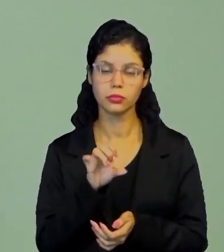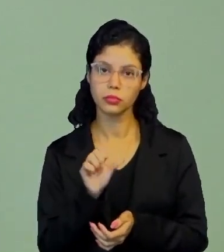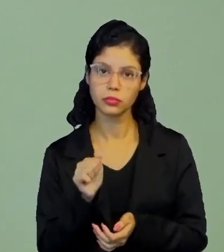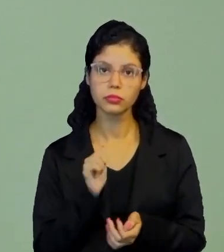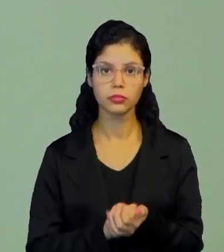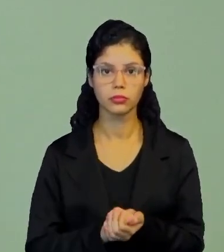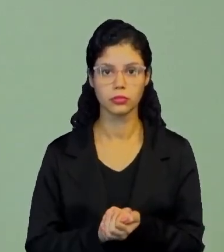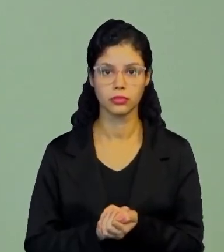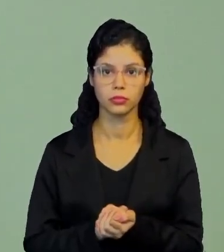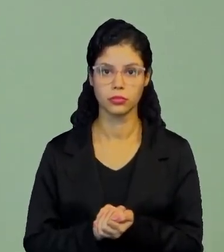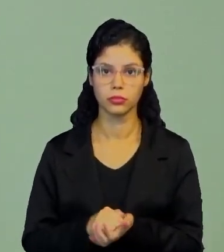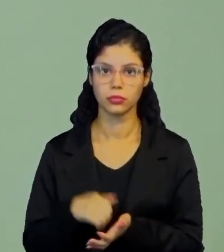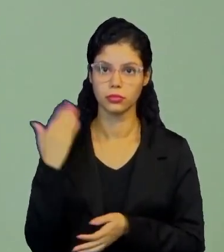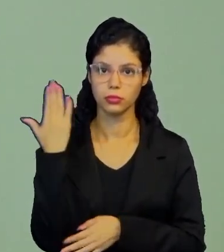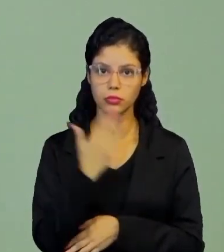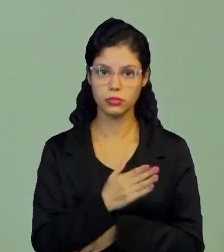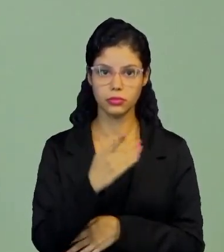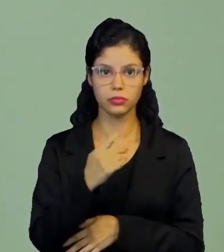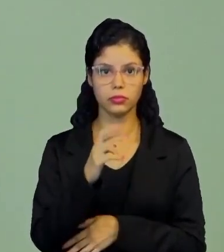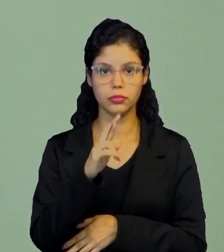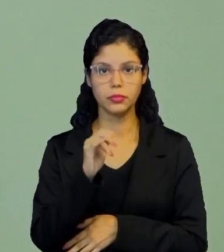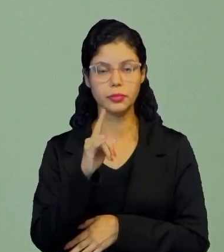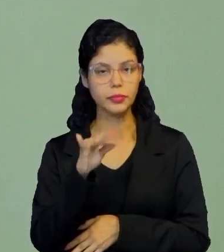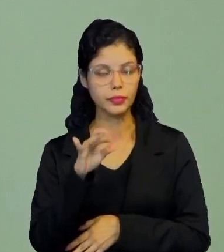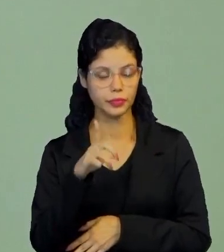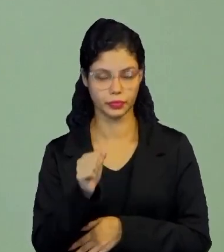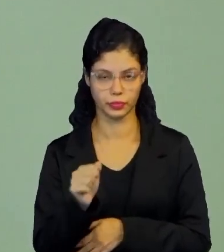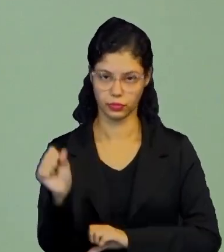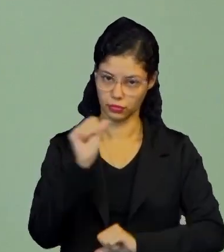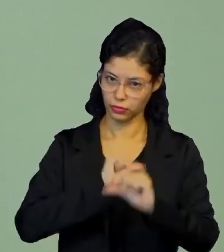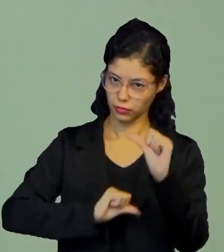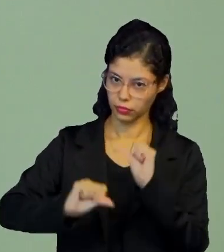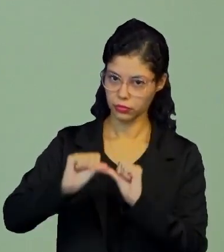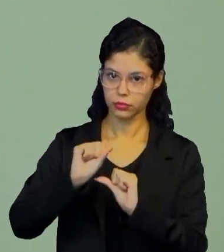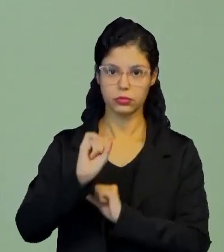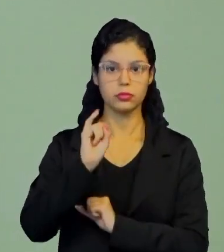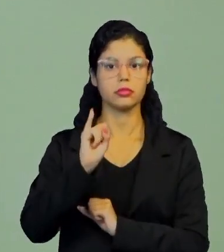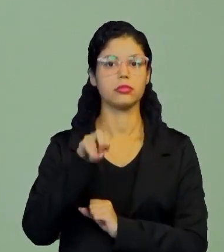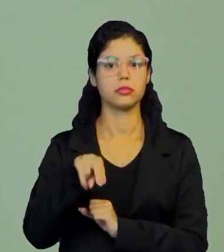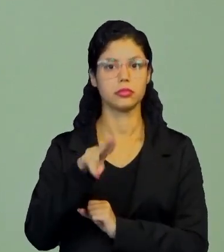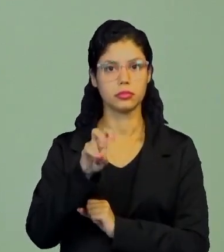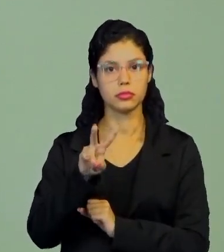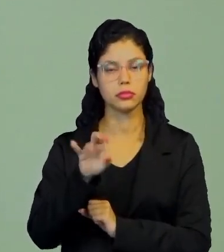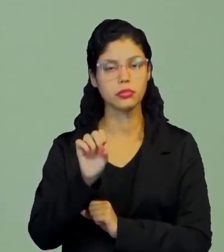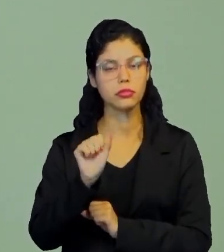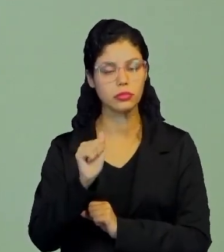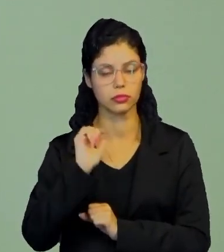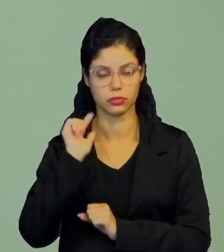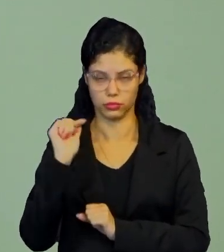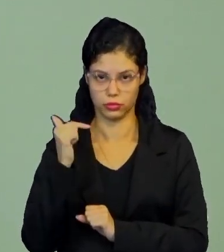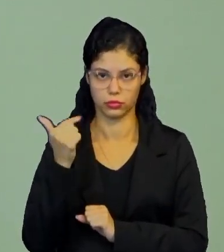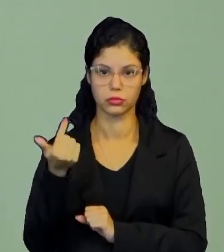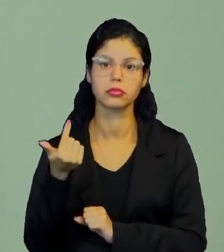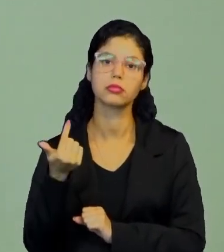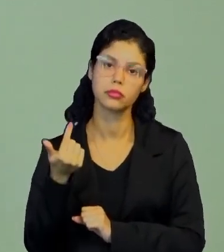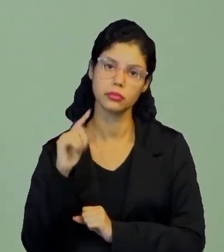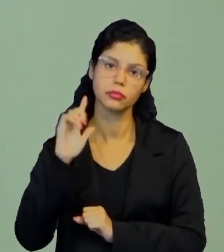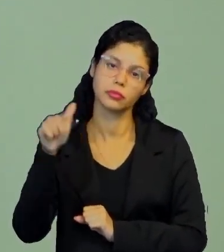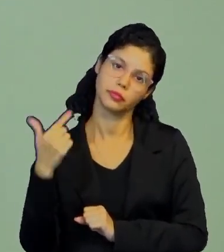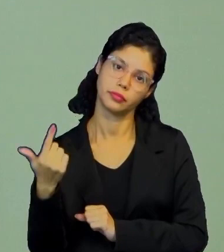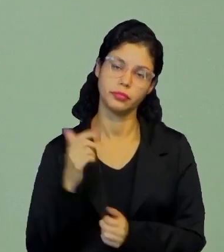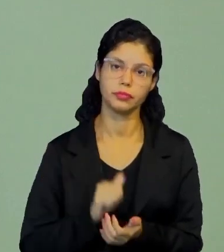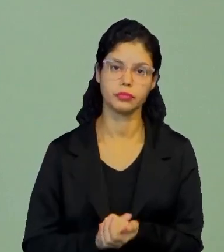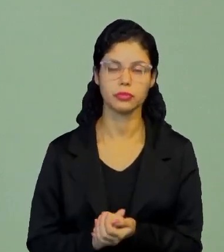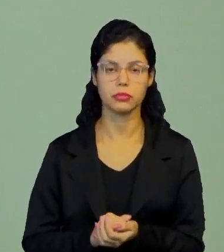elas são diretamente proporcionais e inversamente proporcionais Ou aquelas também que